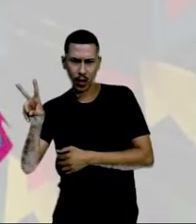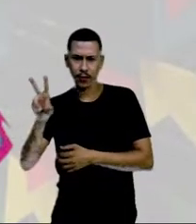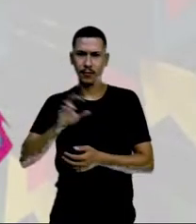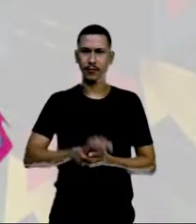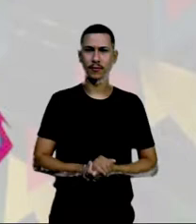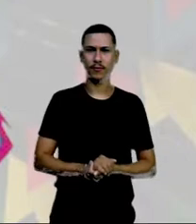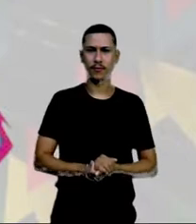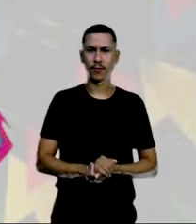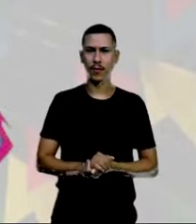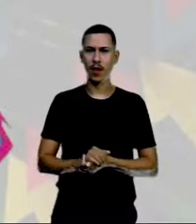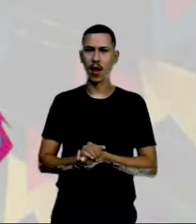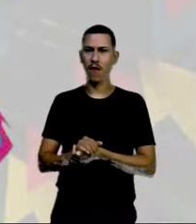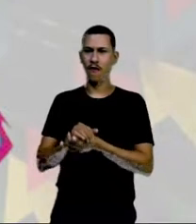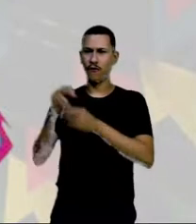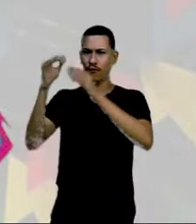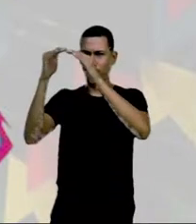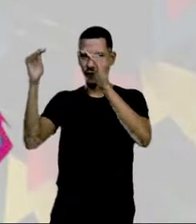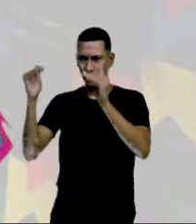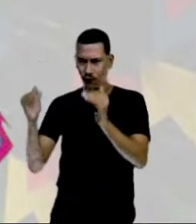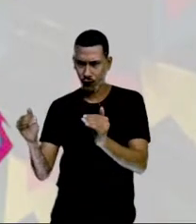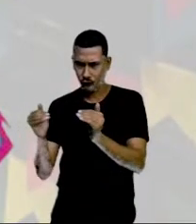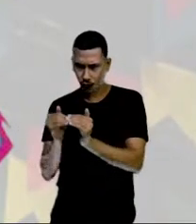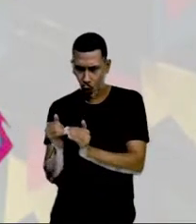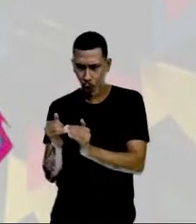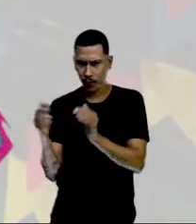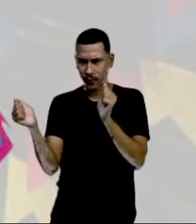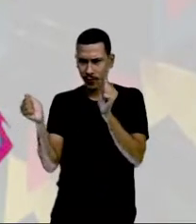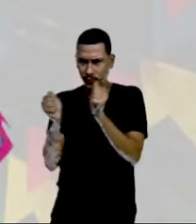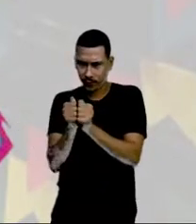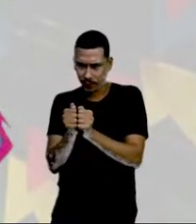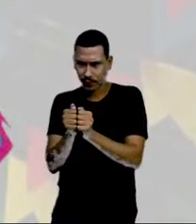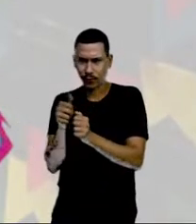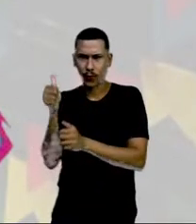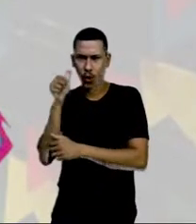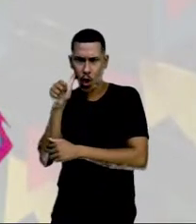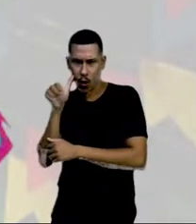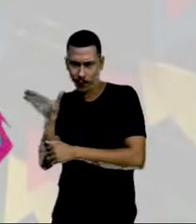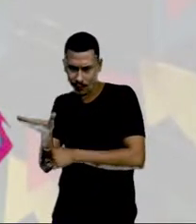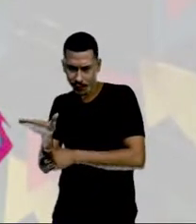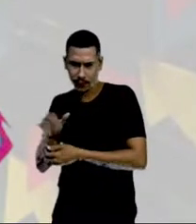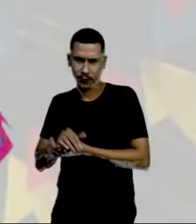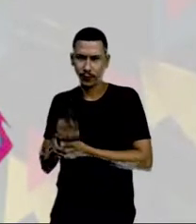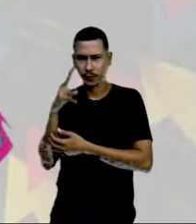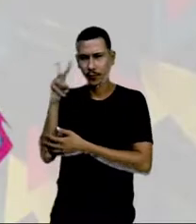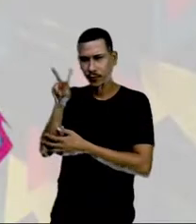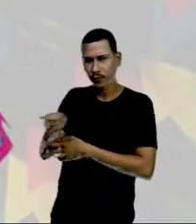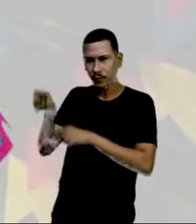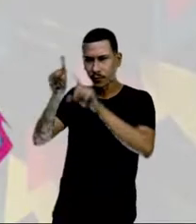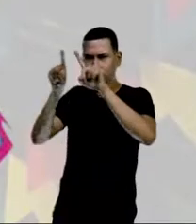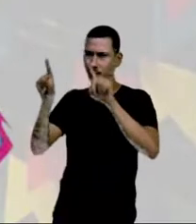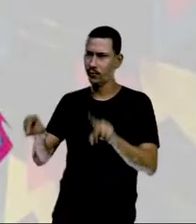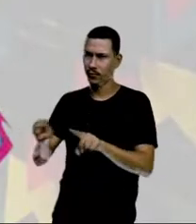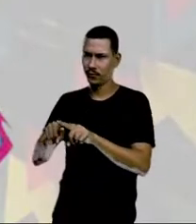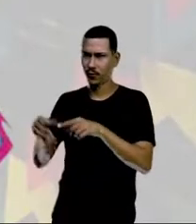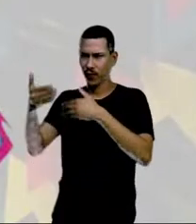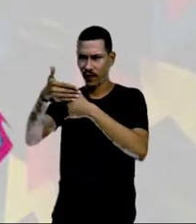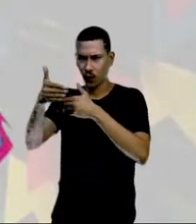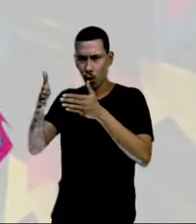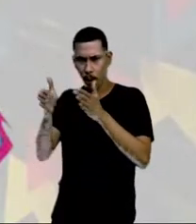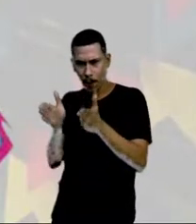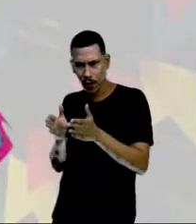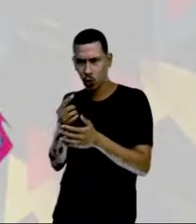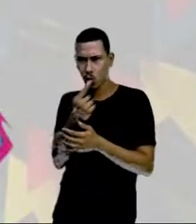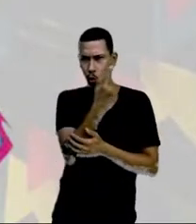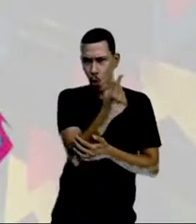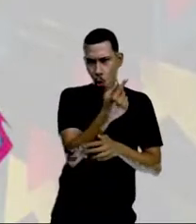principal eu coloquei aqui, ó, pertinho da Tia Alice. Então, essa caixinha ela tem o formato 1